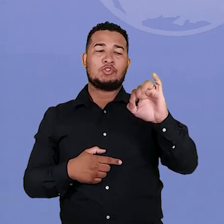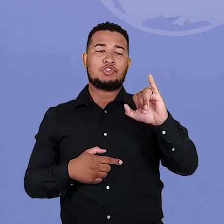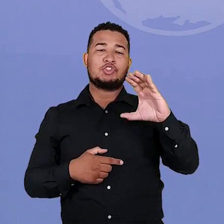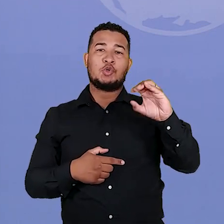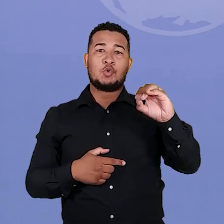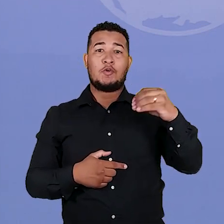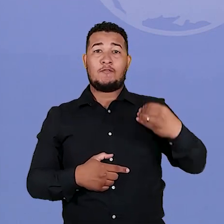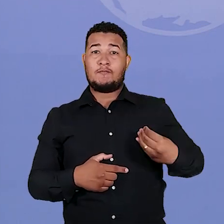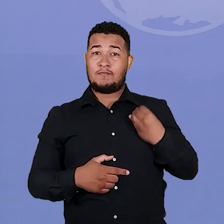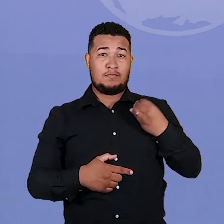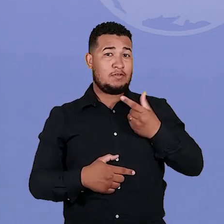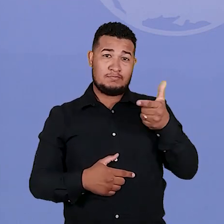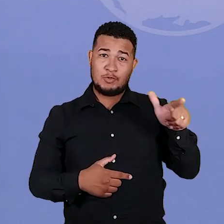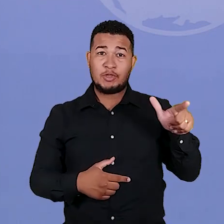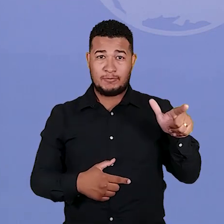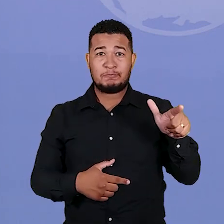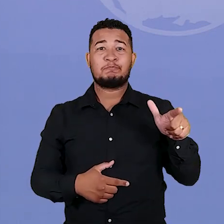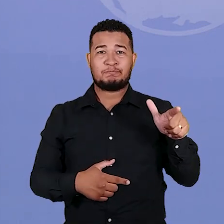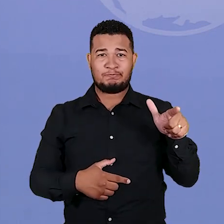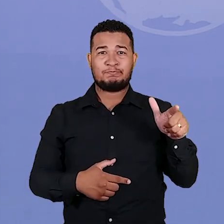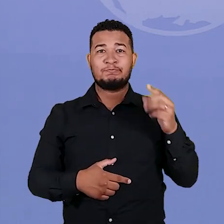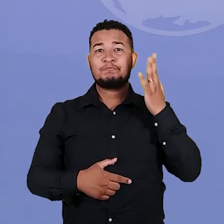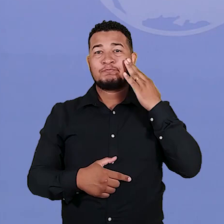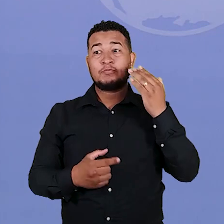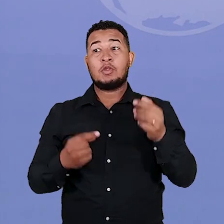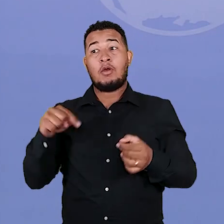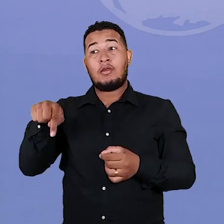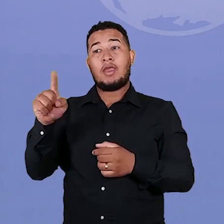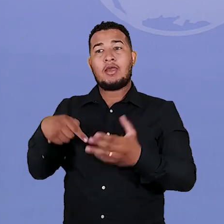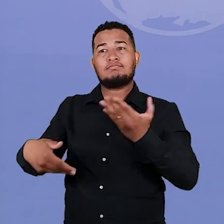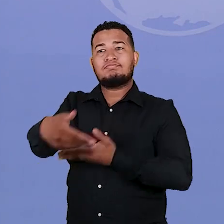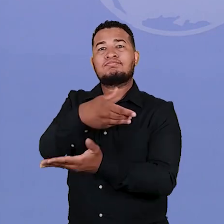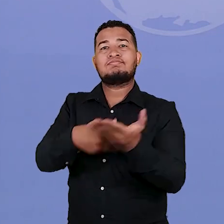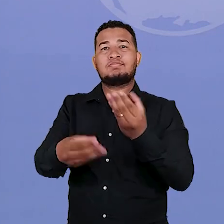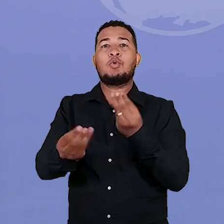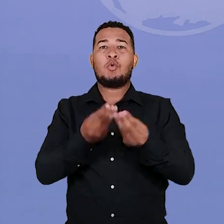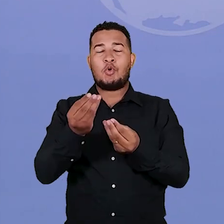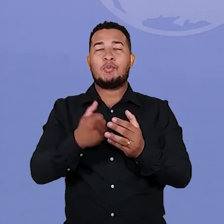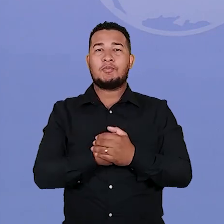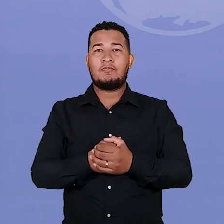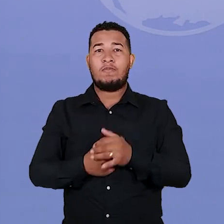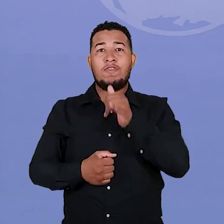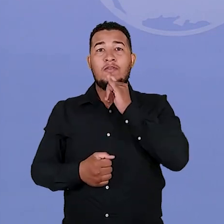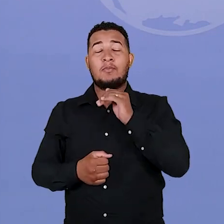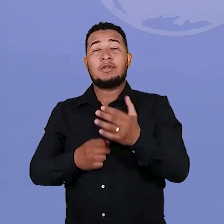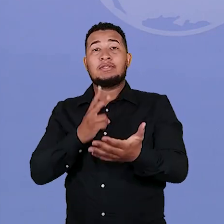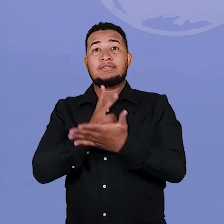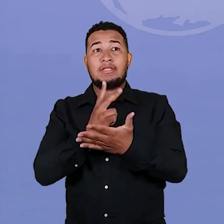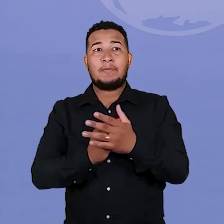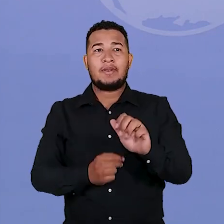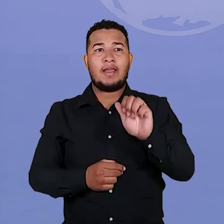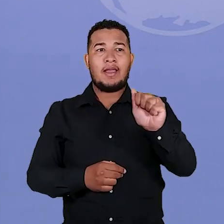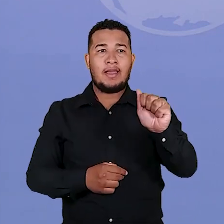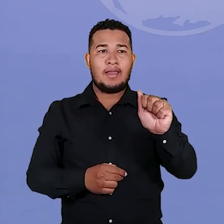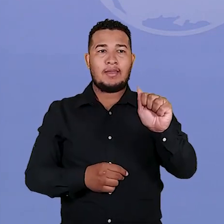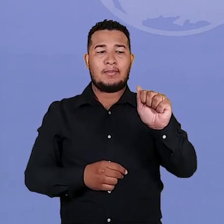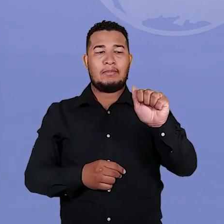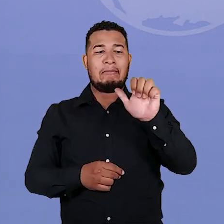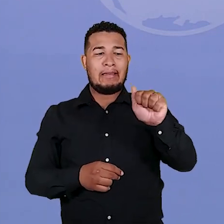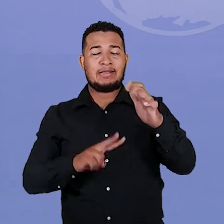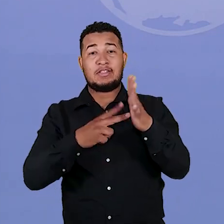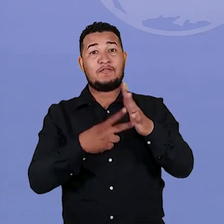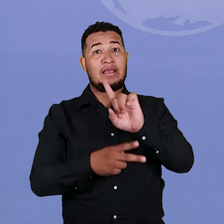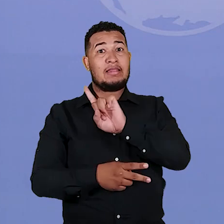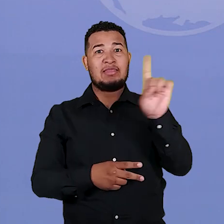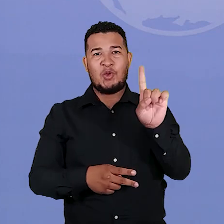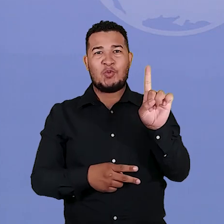vivos, tá? Então, interação ali dos seres vivos. E abióticos, o A é uma negação. Então, quando ele está na frente